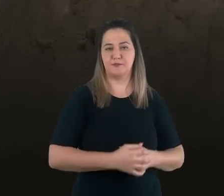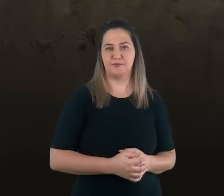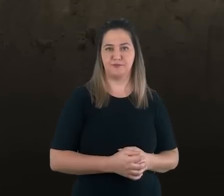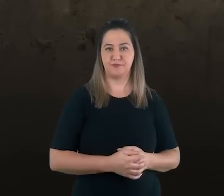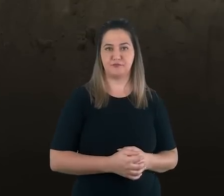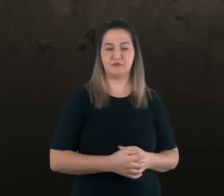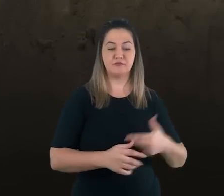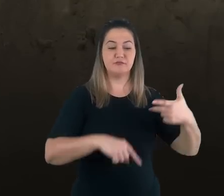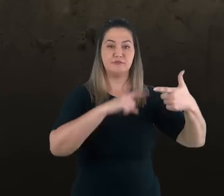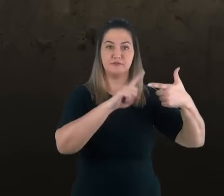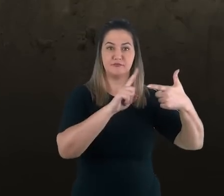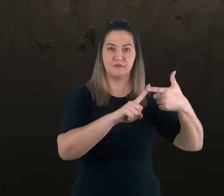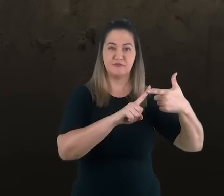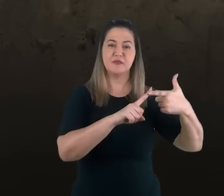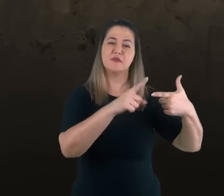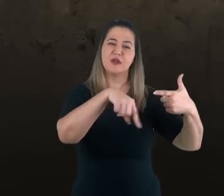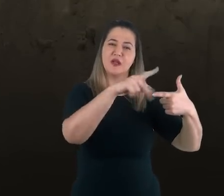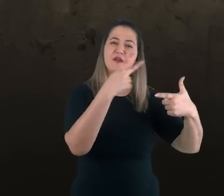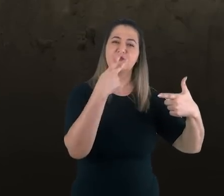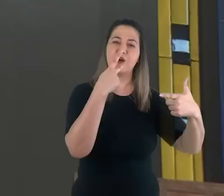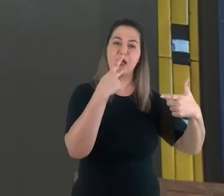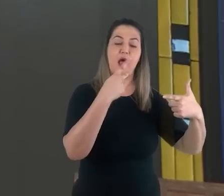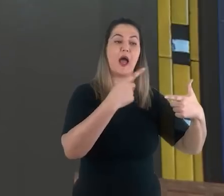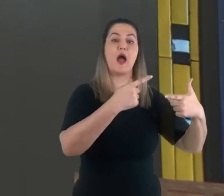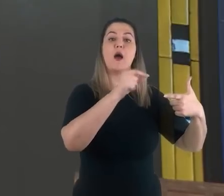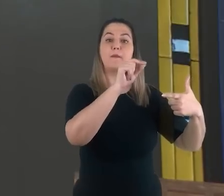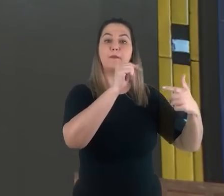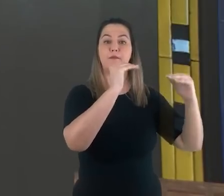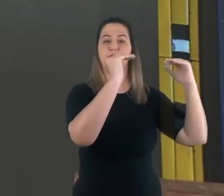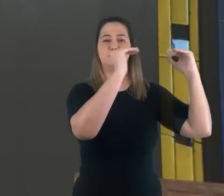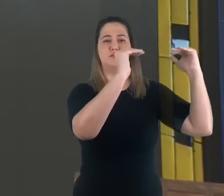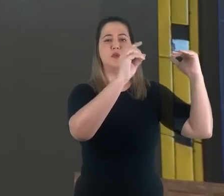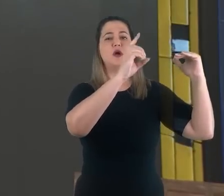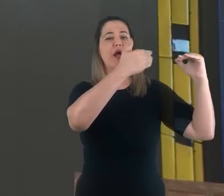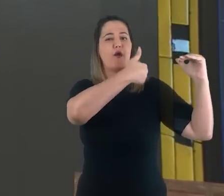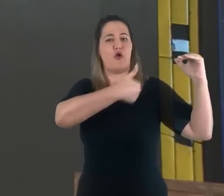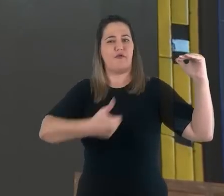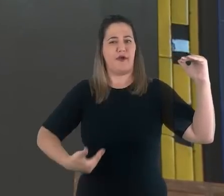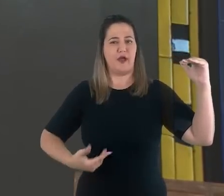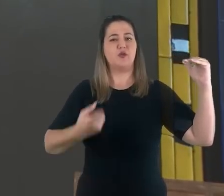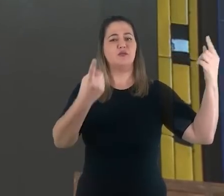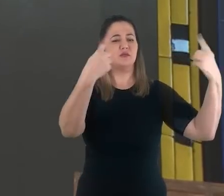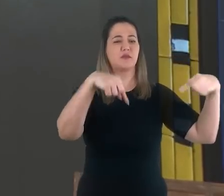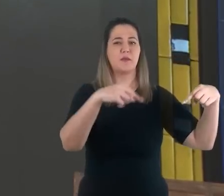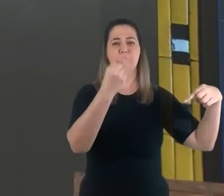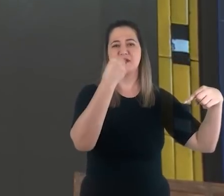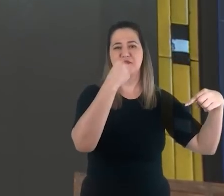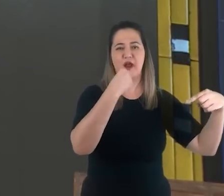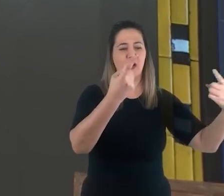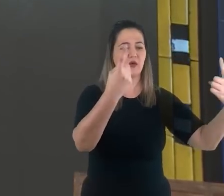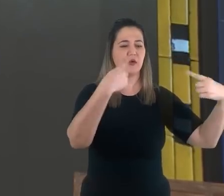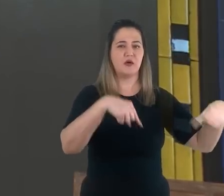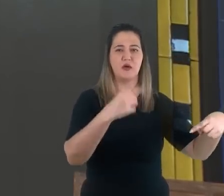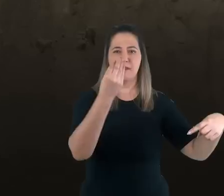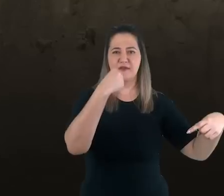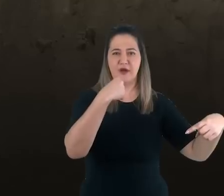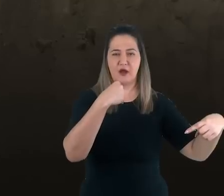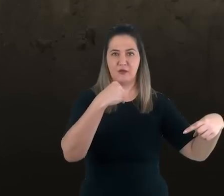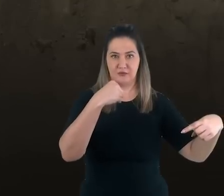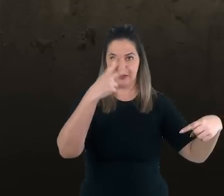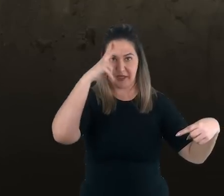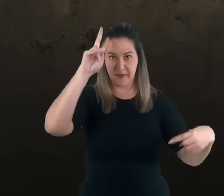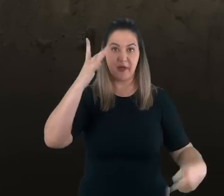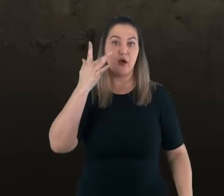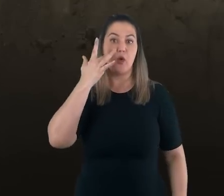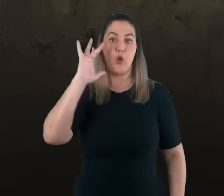uma deterioração de um império para o outro. Você percebeu que em Daniel, os metais da estátua vão caindo de valor.